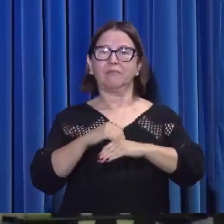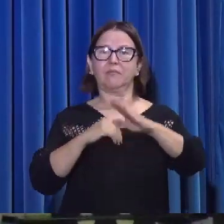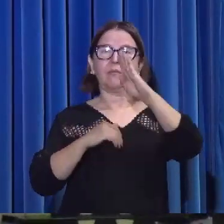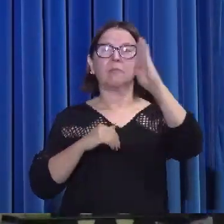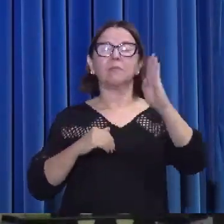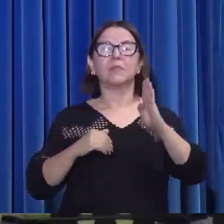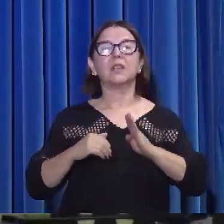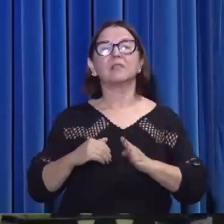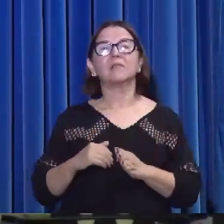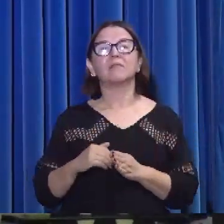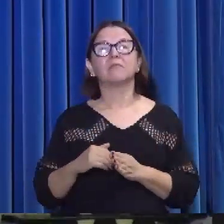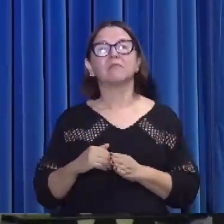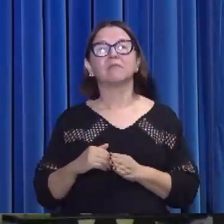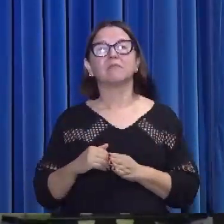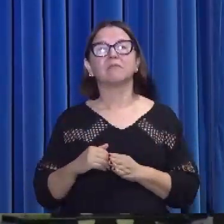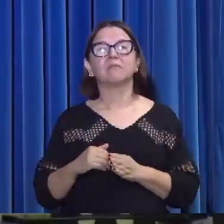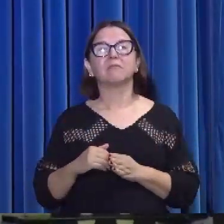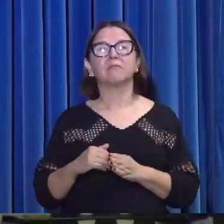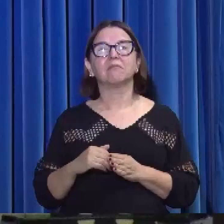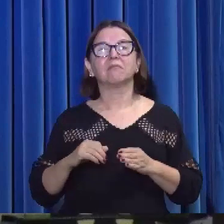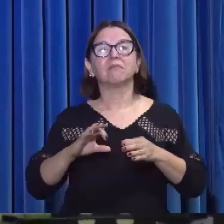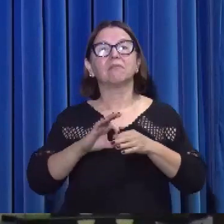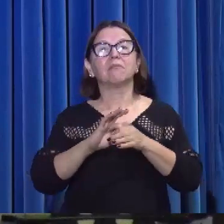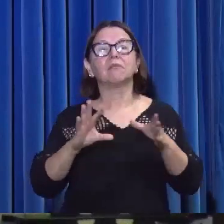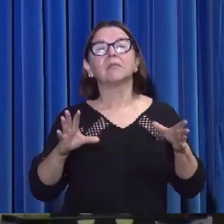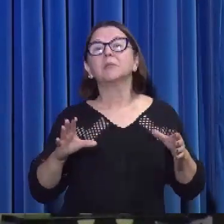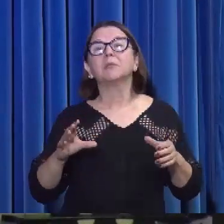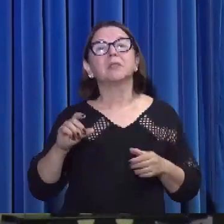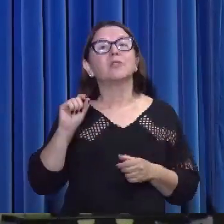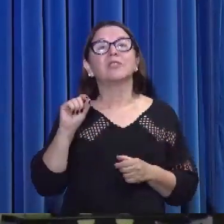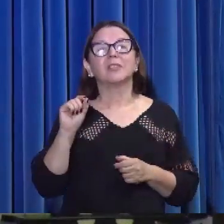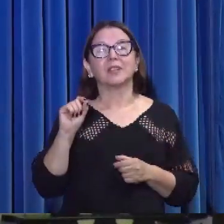país? Com permissão de quem?